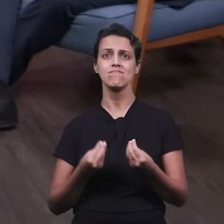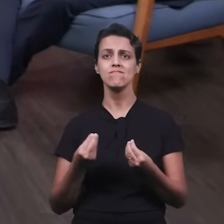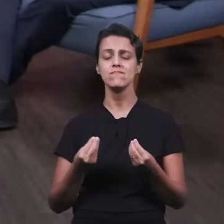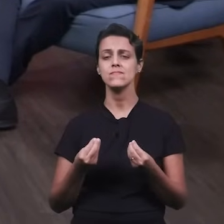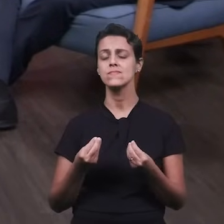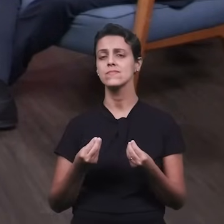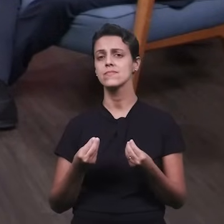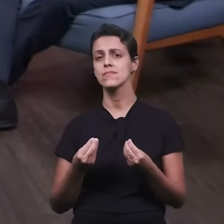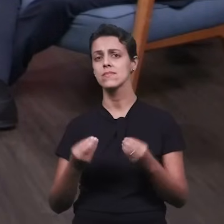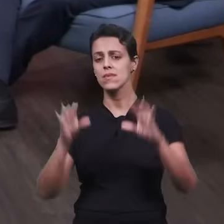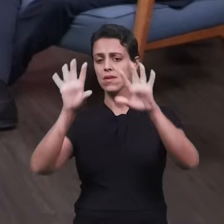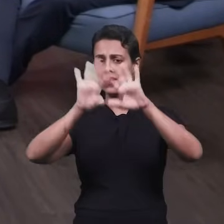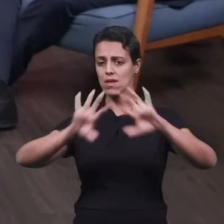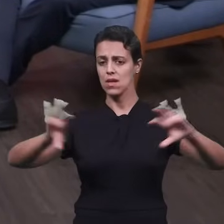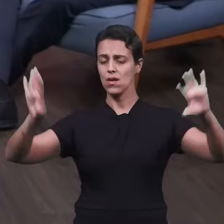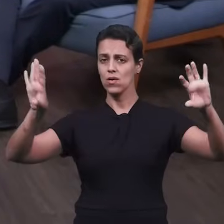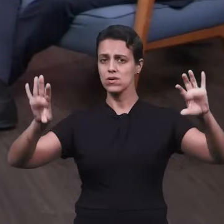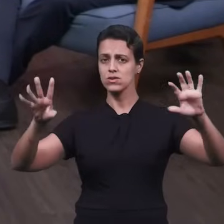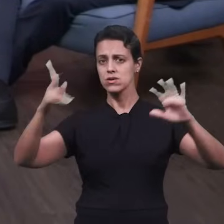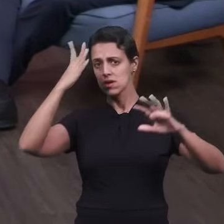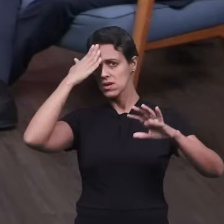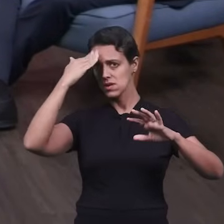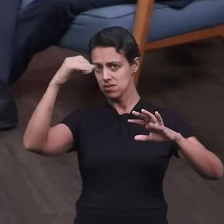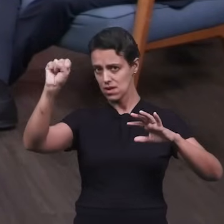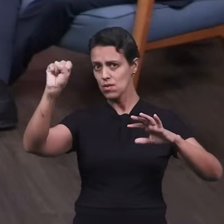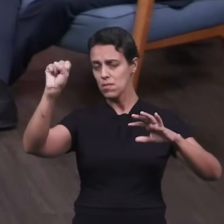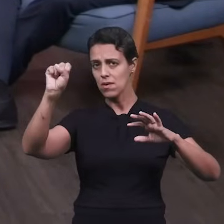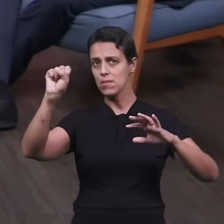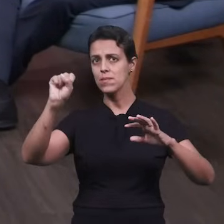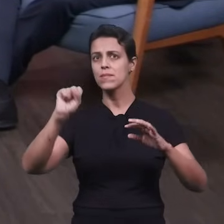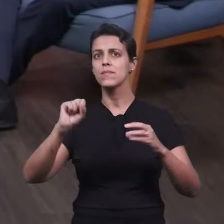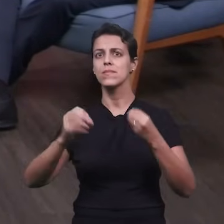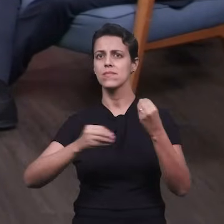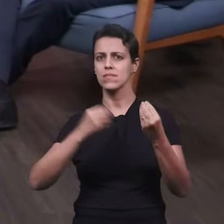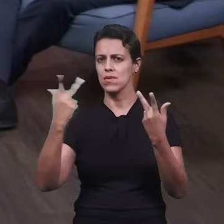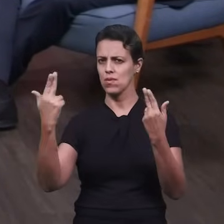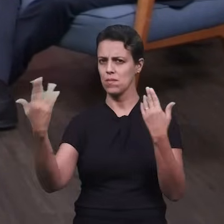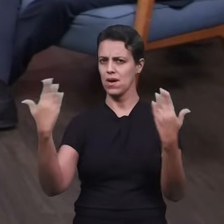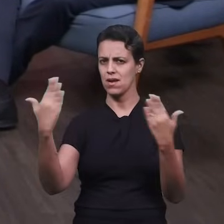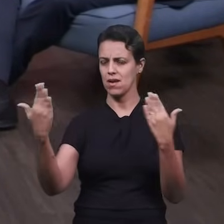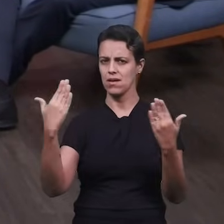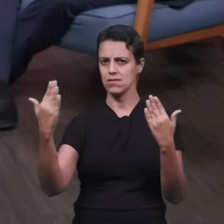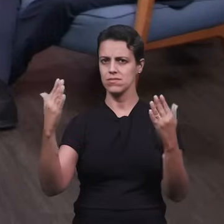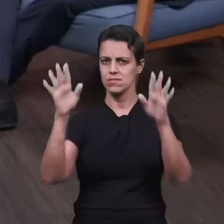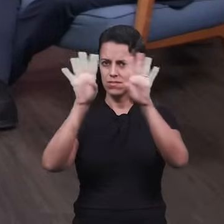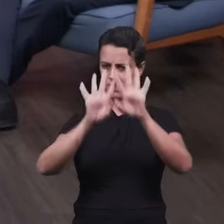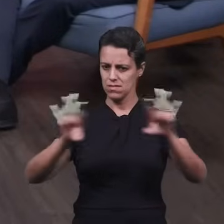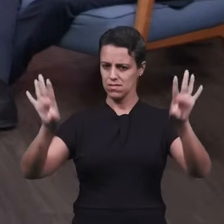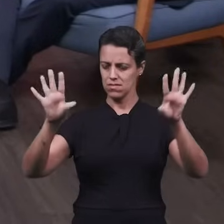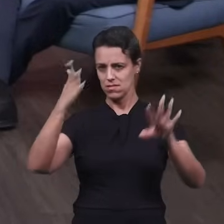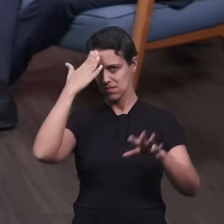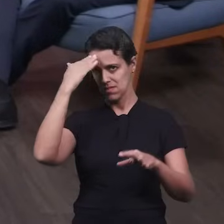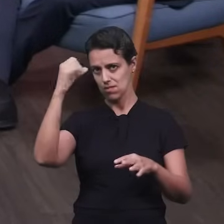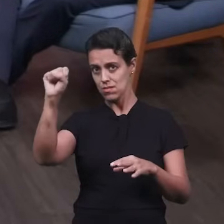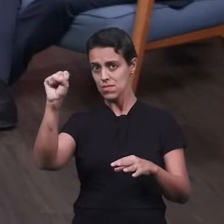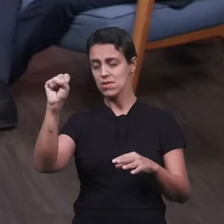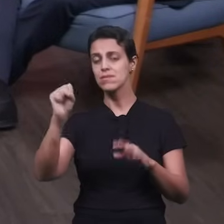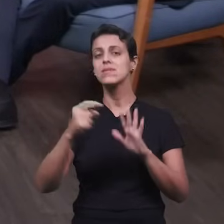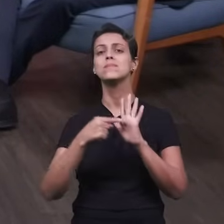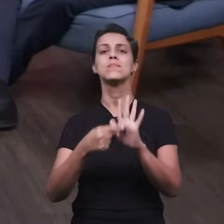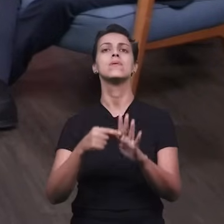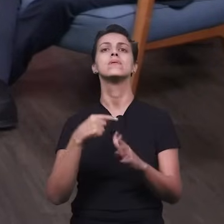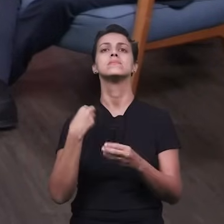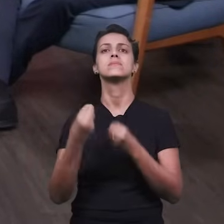cortinas, né? Porque o final do texto diz, como as cortinas de Salomão, no final do texto lá de Cantares. Sim. Como as cortinas de Salomão. E aqui a gente vê que